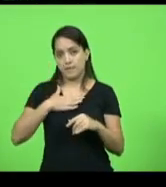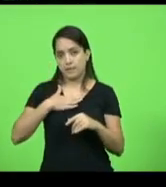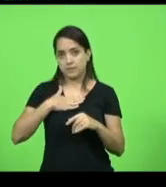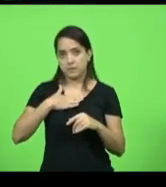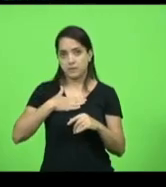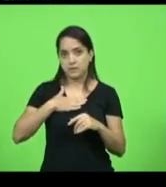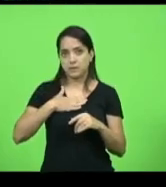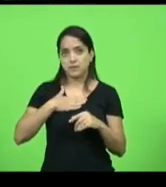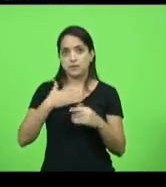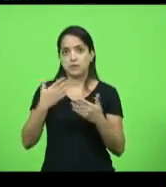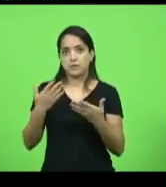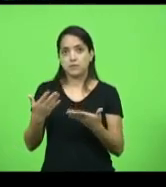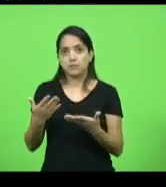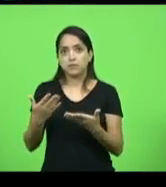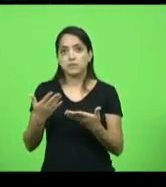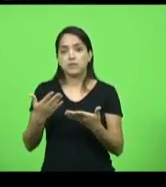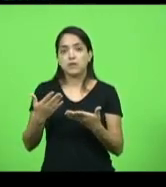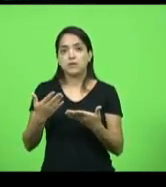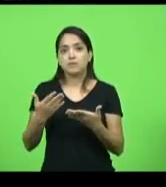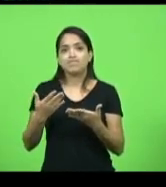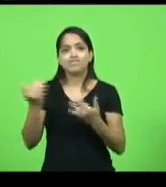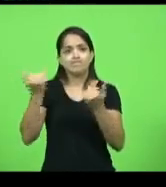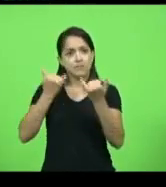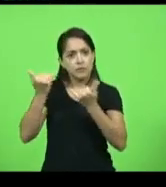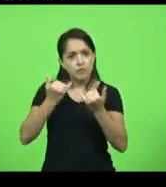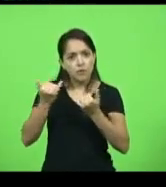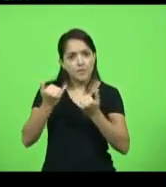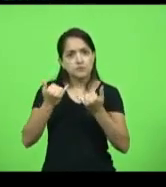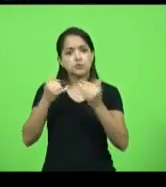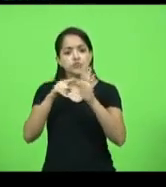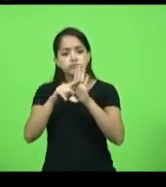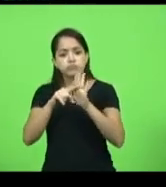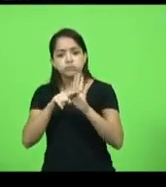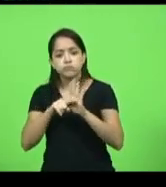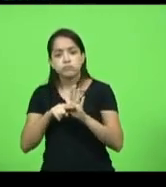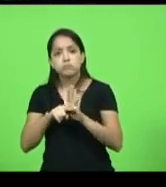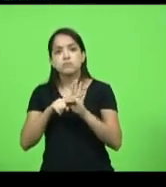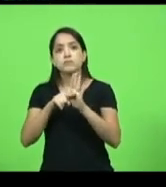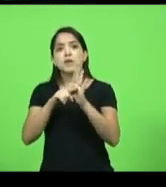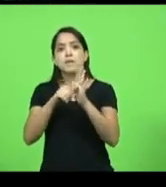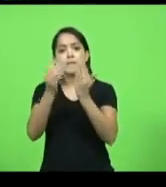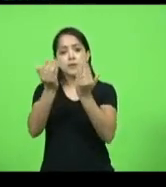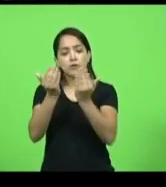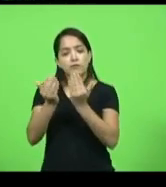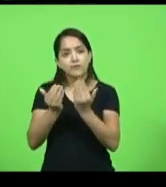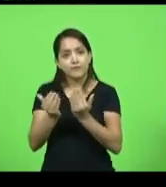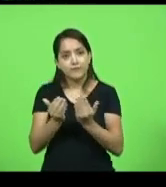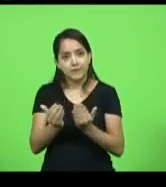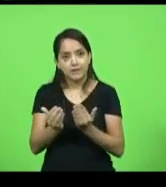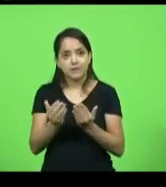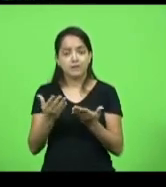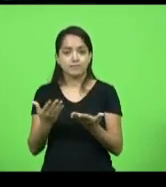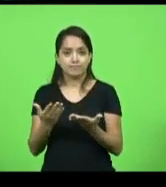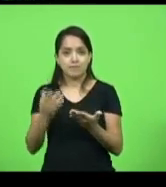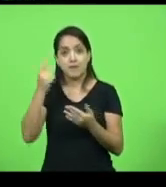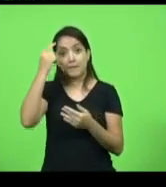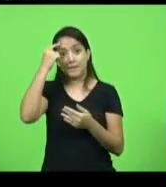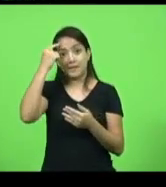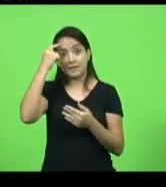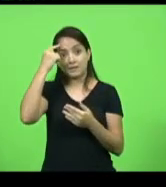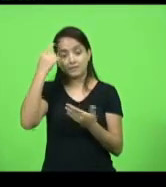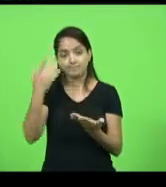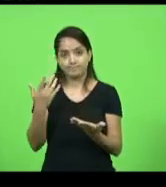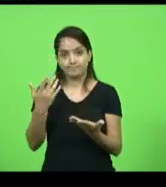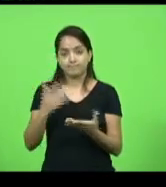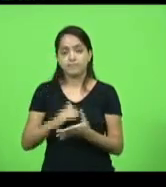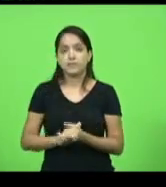uma situação dessa, muito mais informações para eu poder construir o meu pensamento.